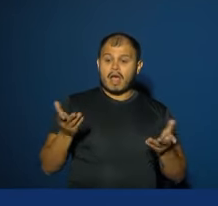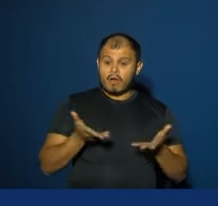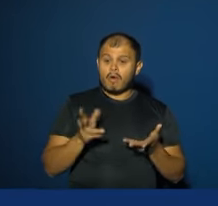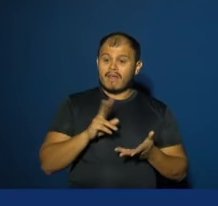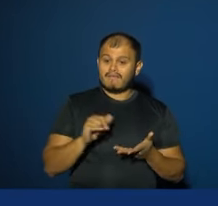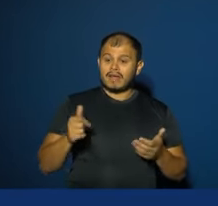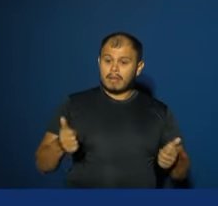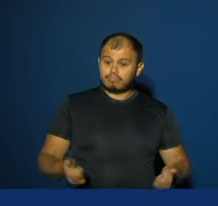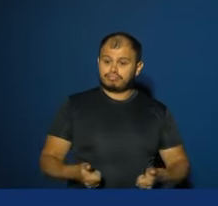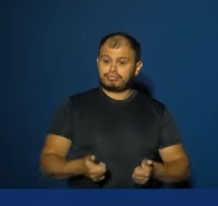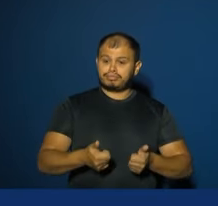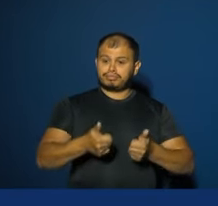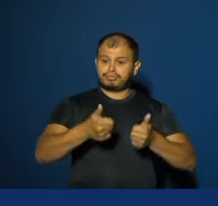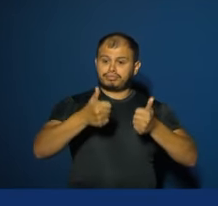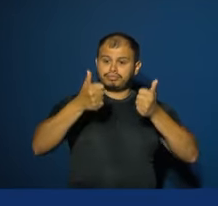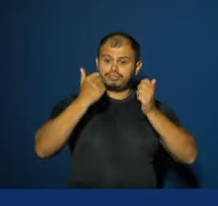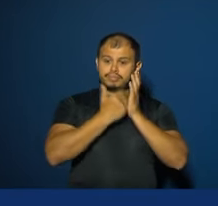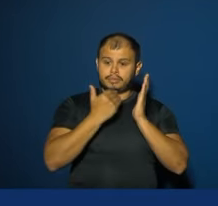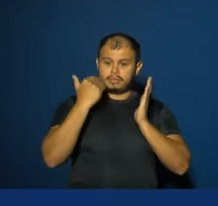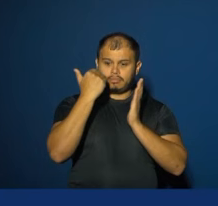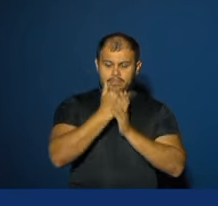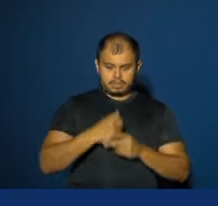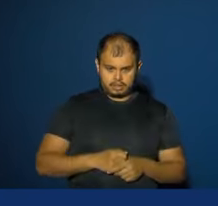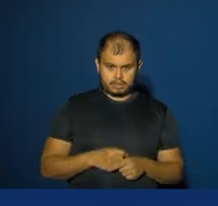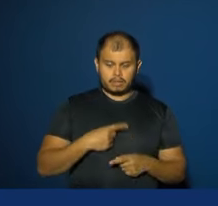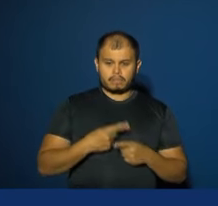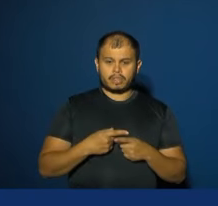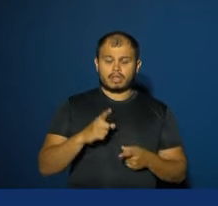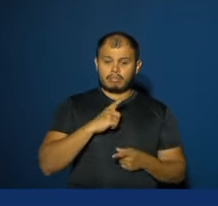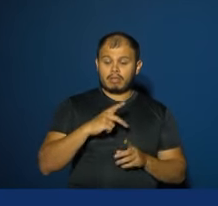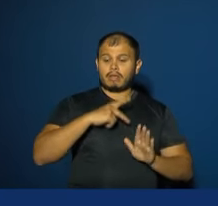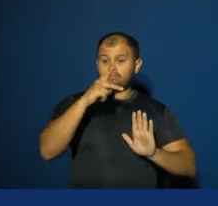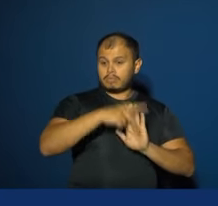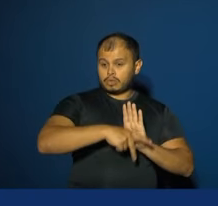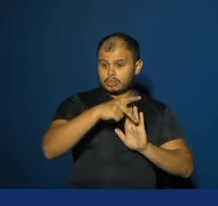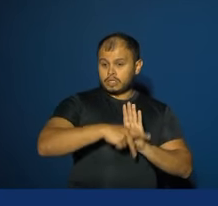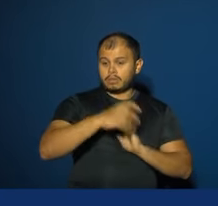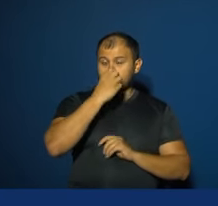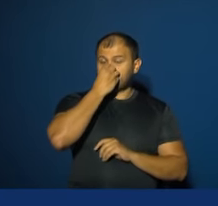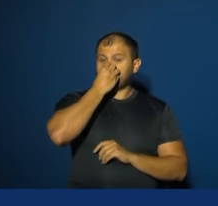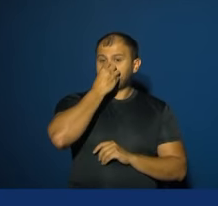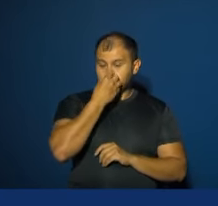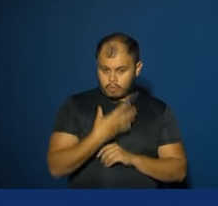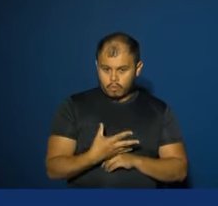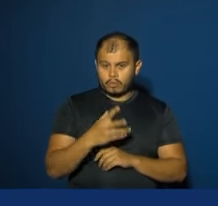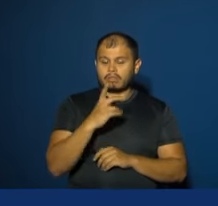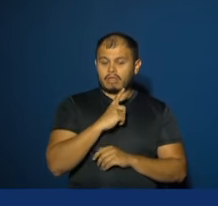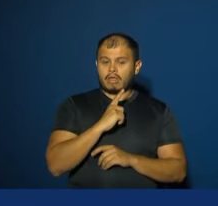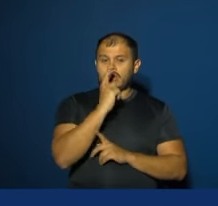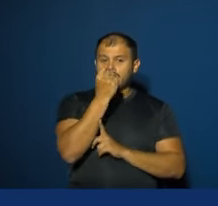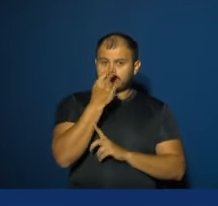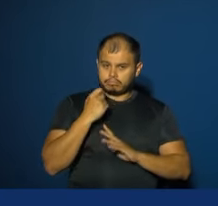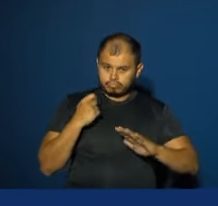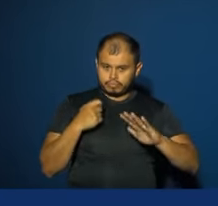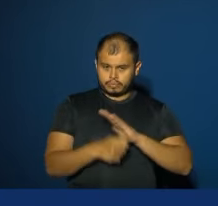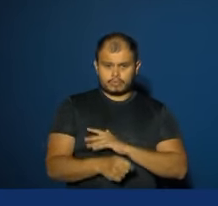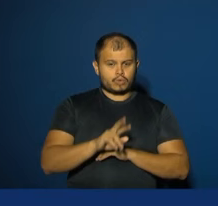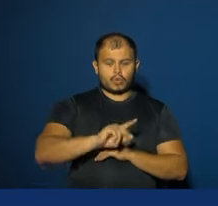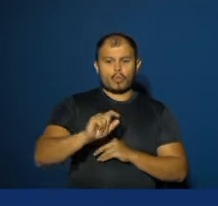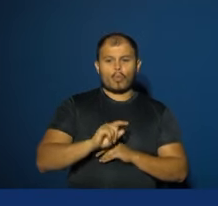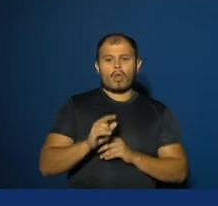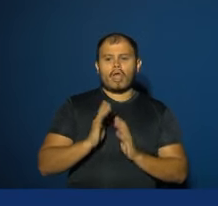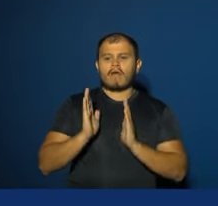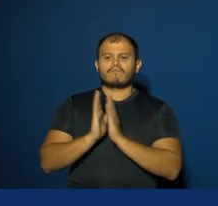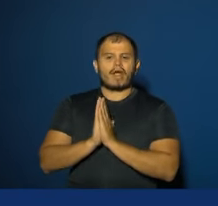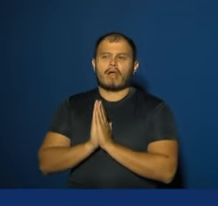vez ser mais porque nós temos bons projetos que são rentáveis não é favor para